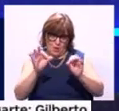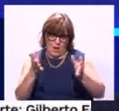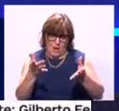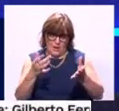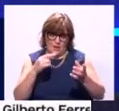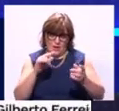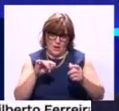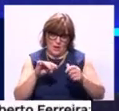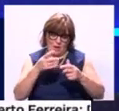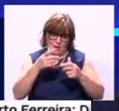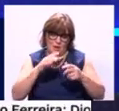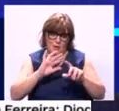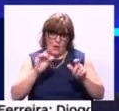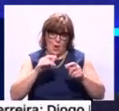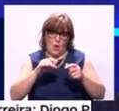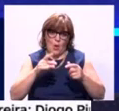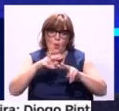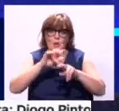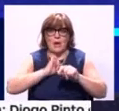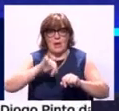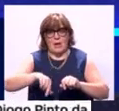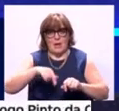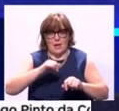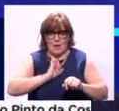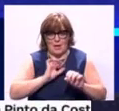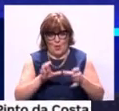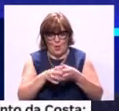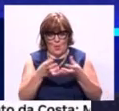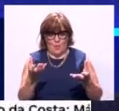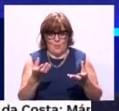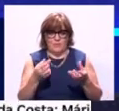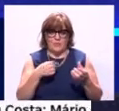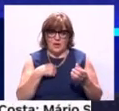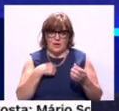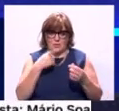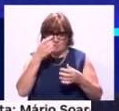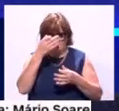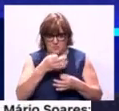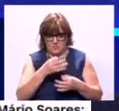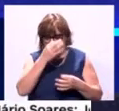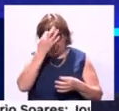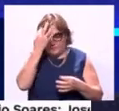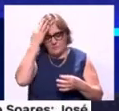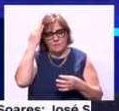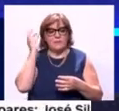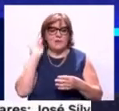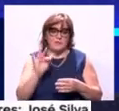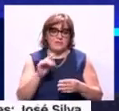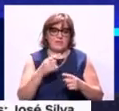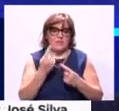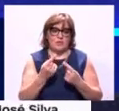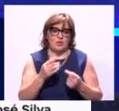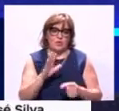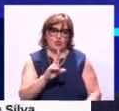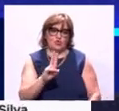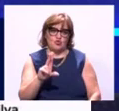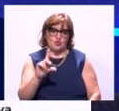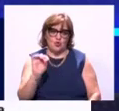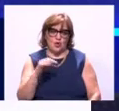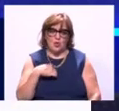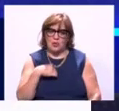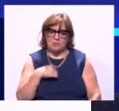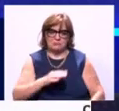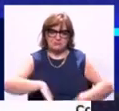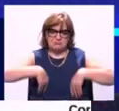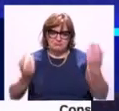dizer, eu tenho que dar, eu tenho, muitas vezes uma pessoa tem que ser, eu sou uma pessoa honesta, tem que se dar a mão palmatória. Ó Júlio, eu